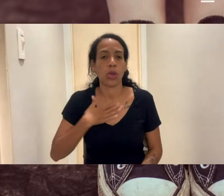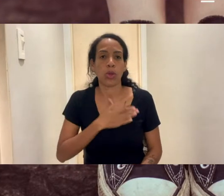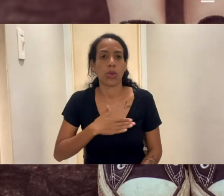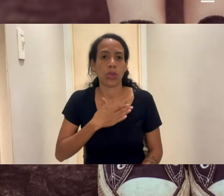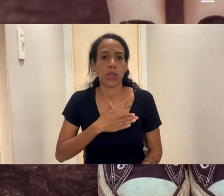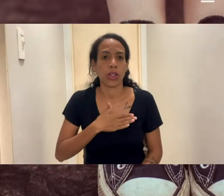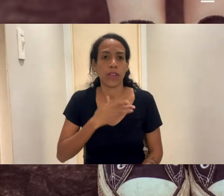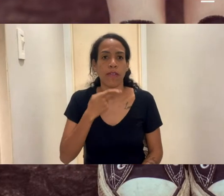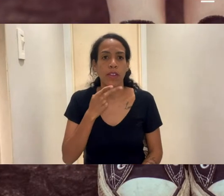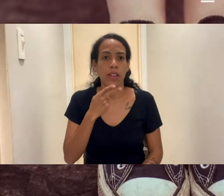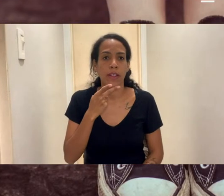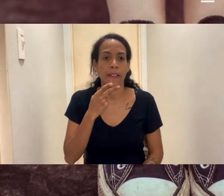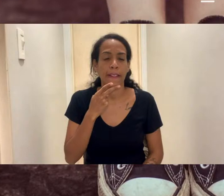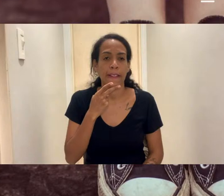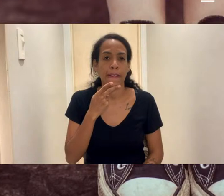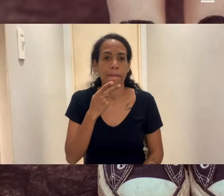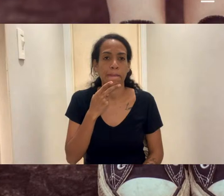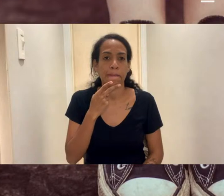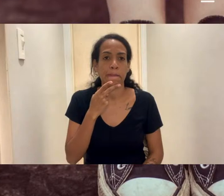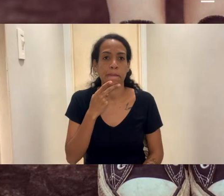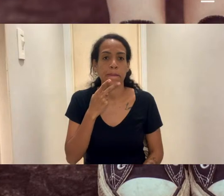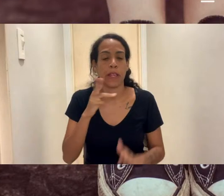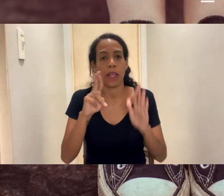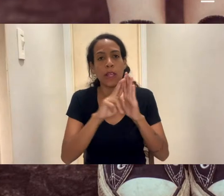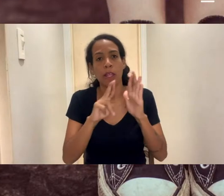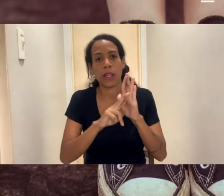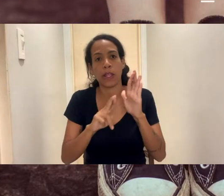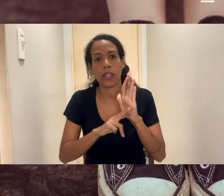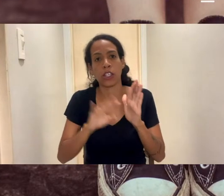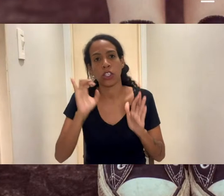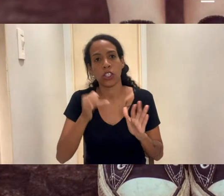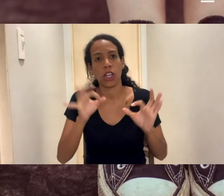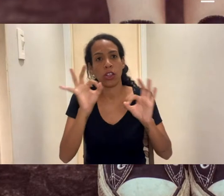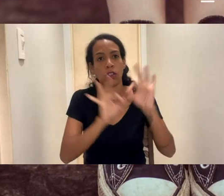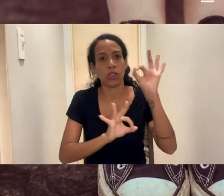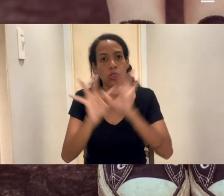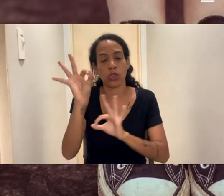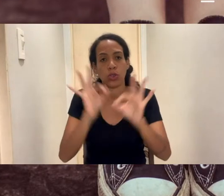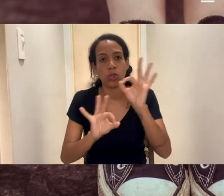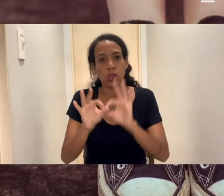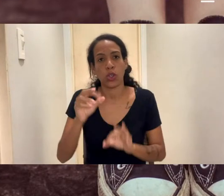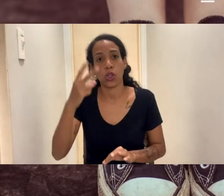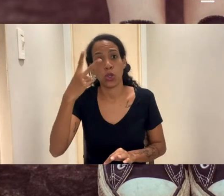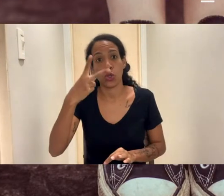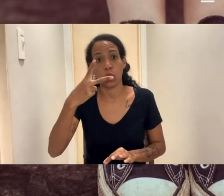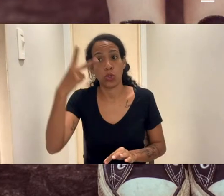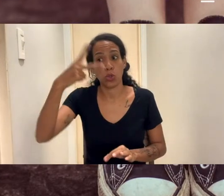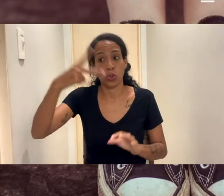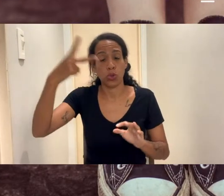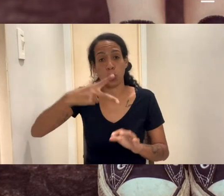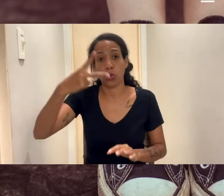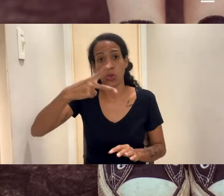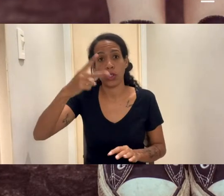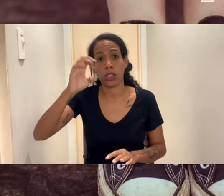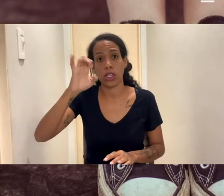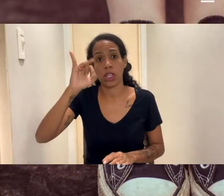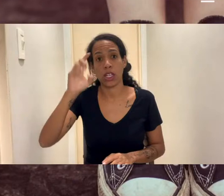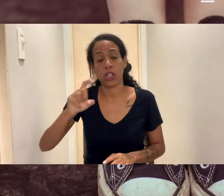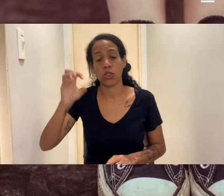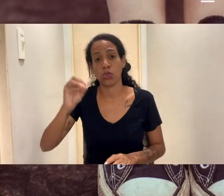de apontar que a nossa resolução está organizada em dois grandes eixos, né? O